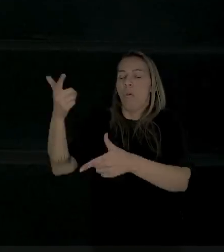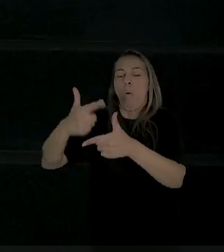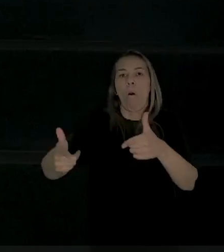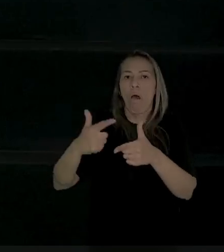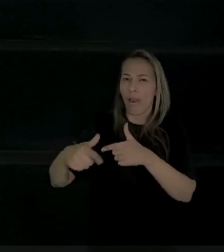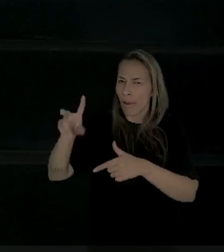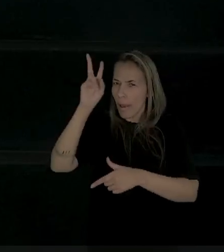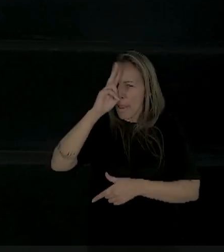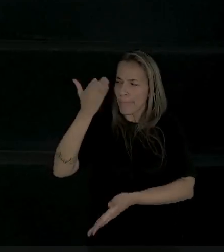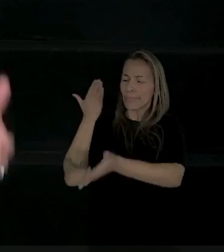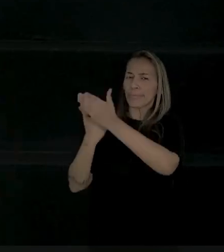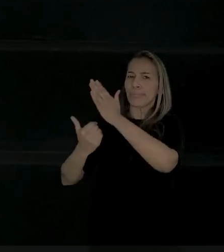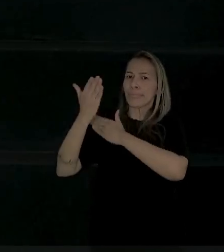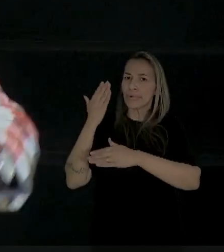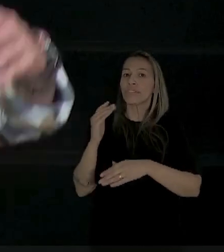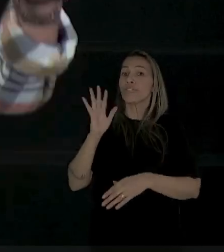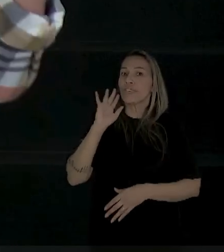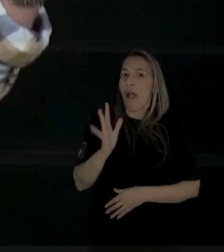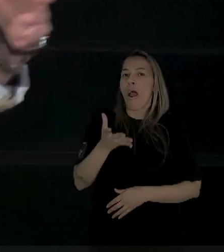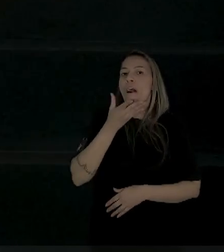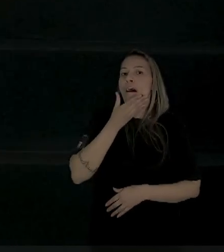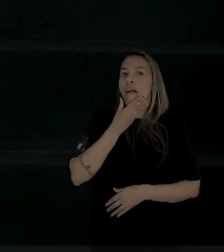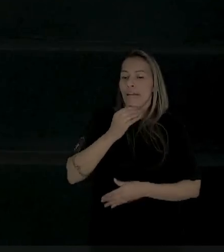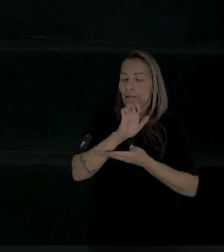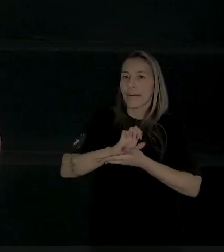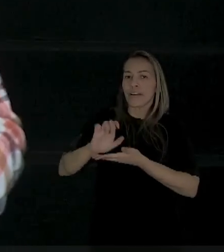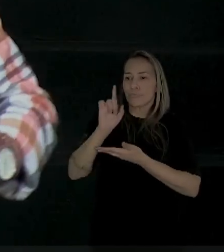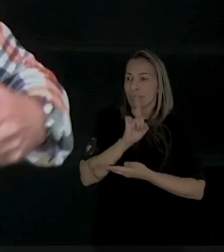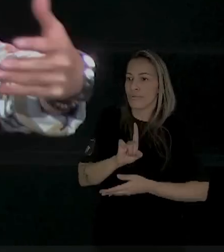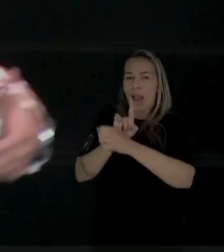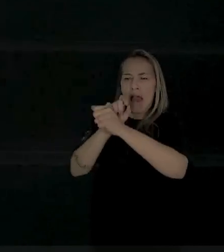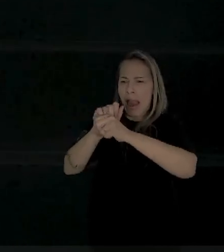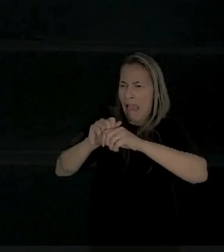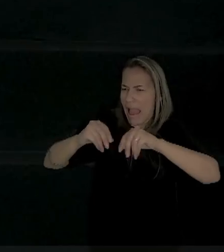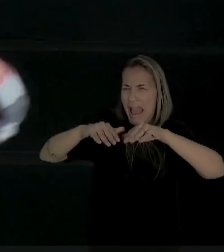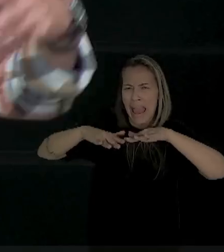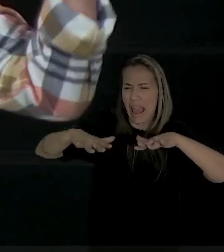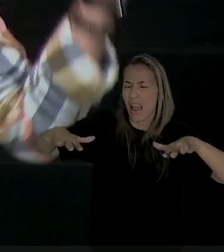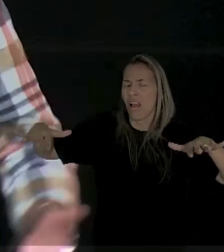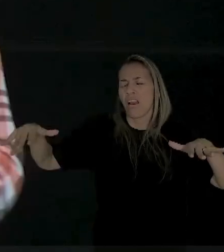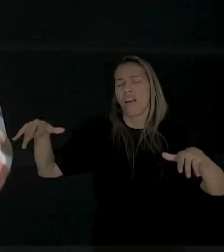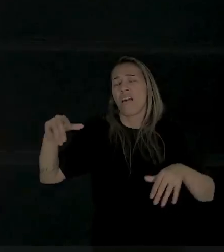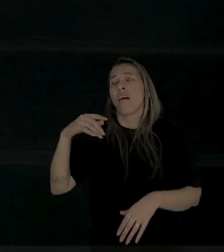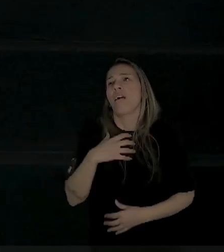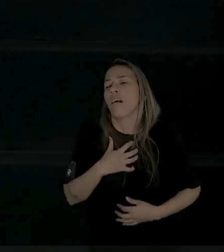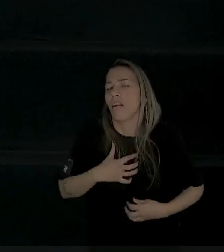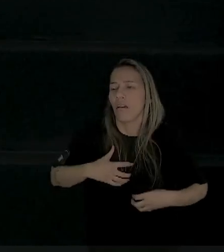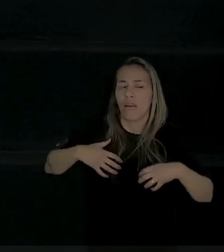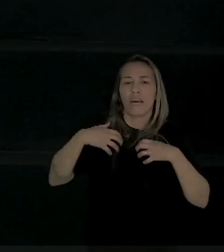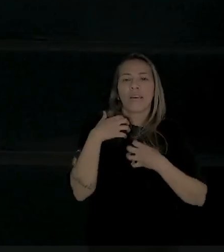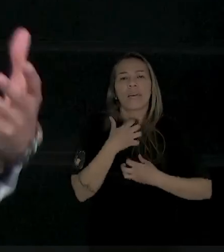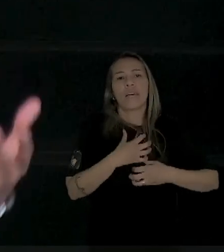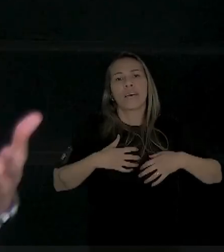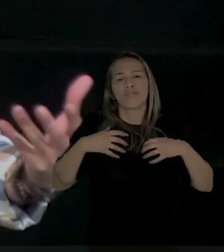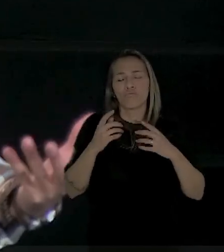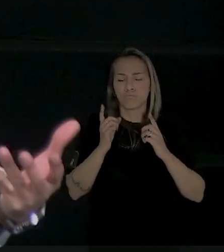leitura que fiz. Ele vai para o deserto, deita debaixo do zimbro. Ele pede a morte, ele está num processo de depressão muito alto.